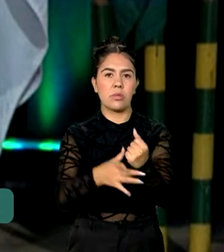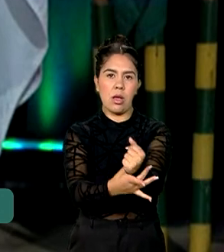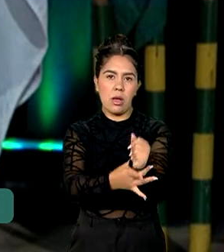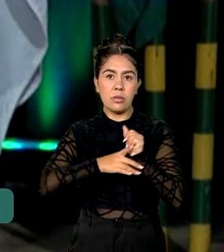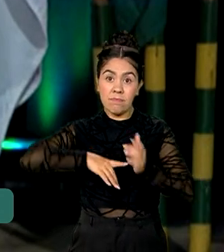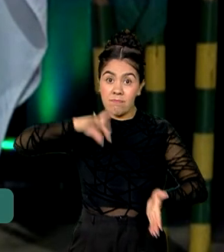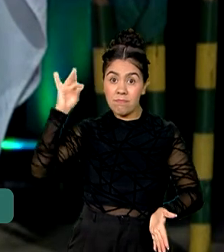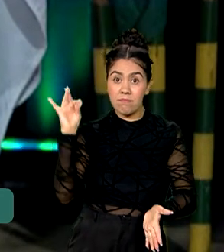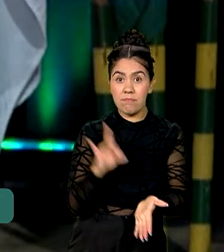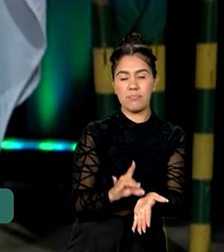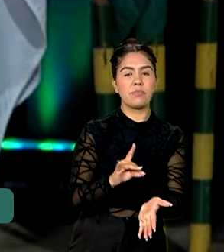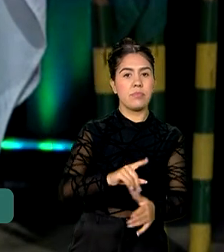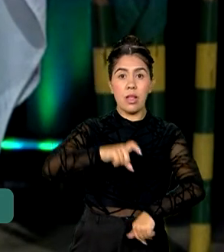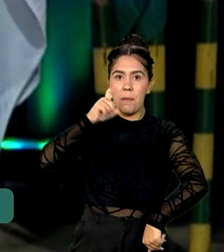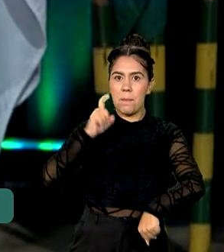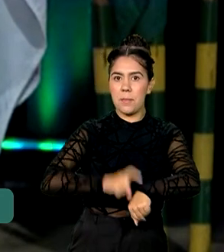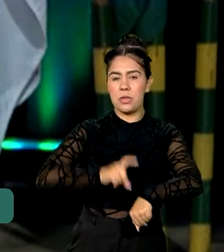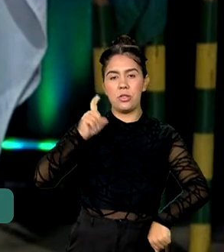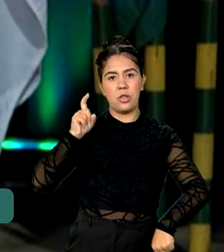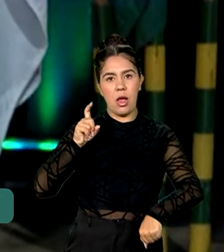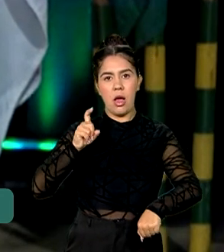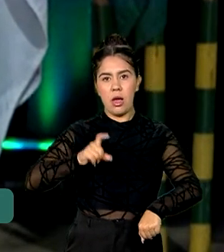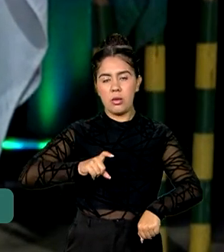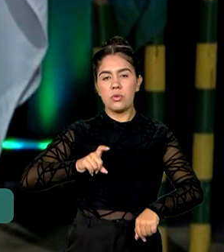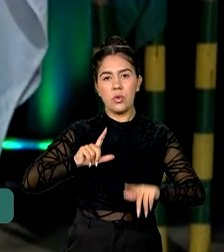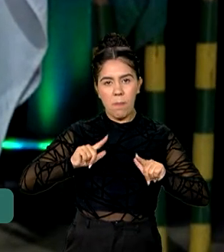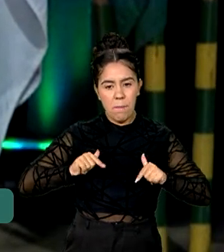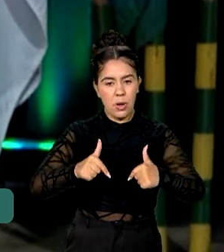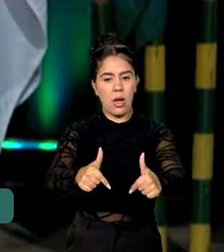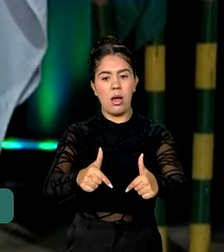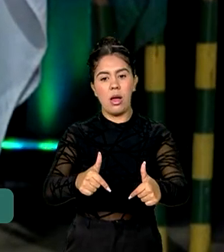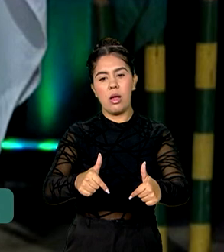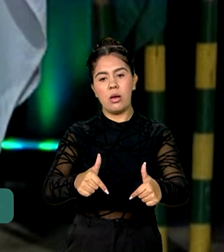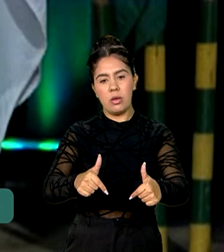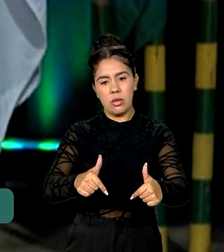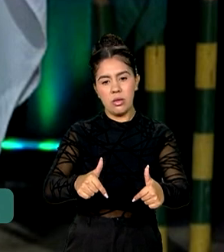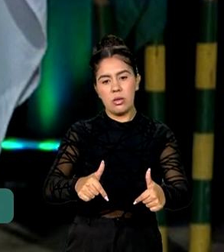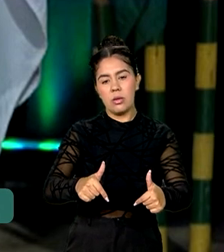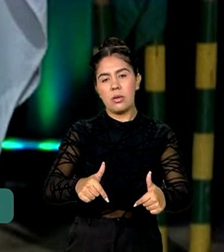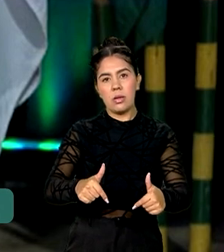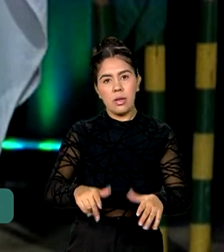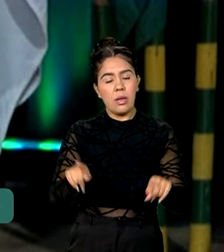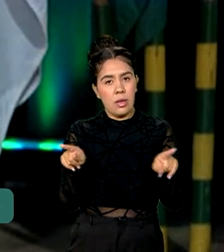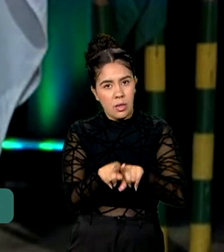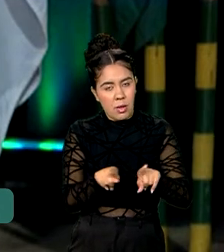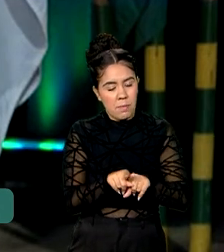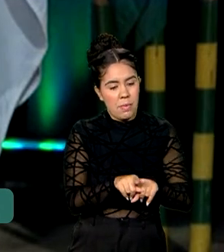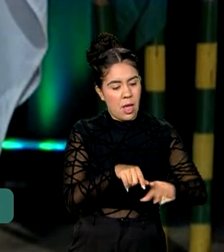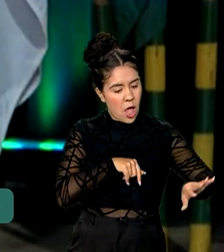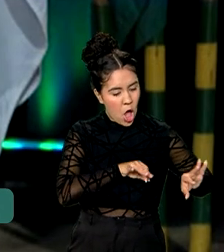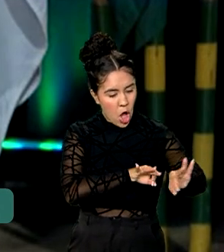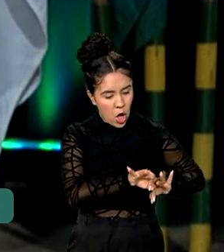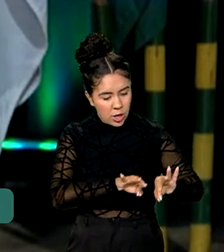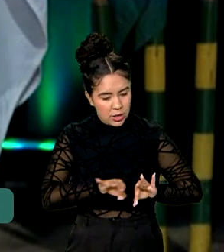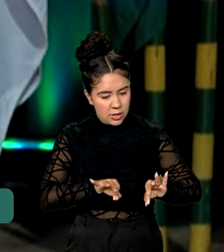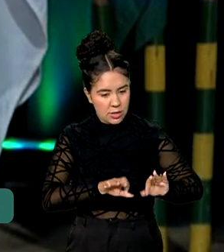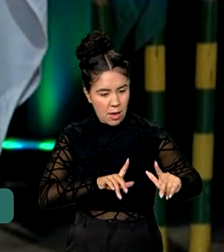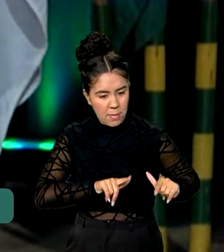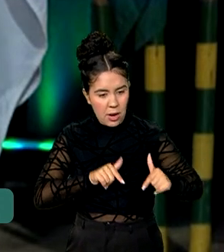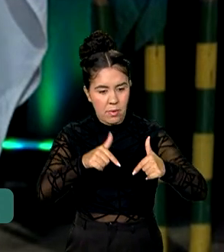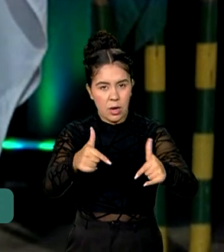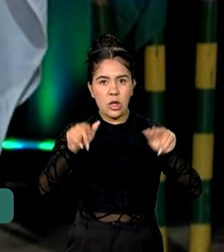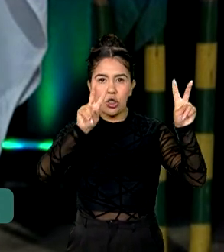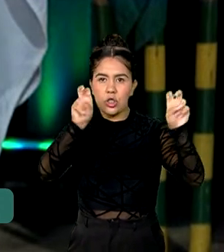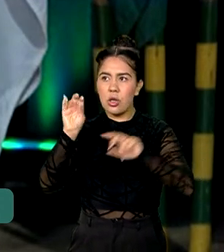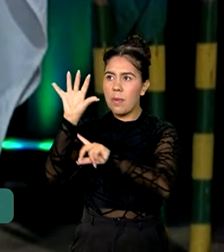possa iniciar imediatamente, não só se organizar para enfrentar os extremos